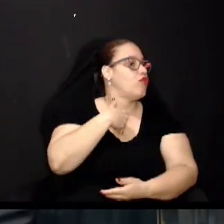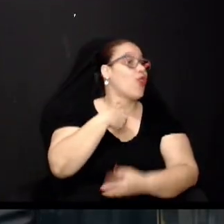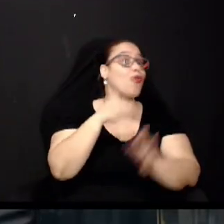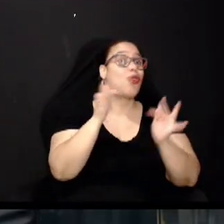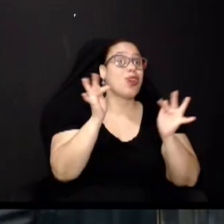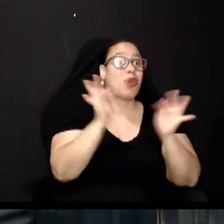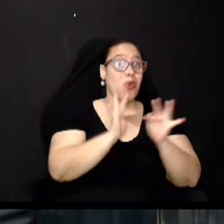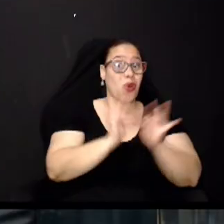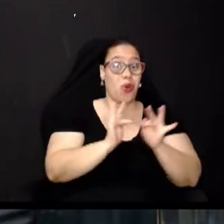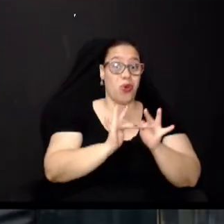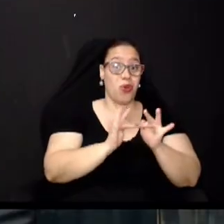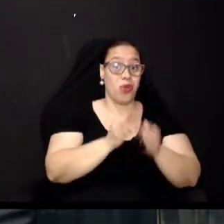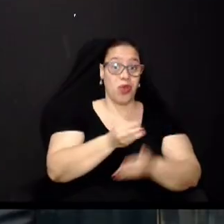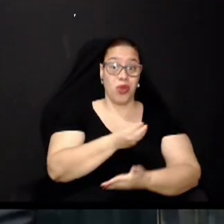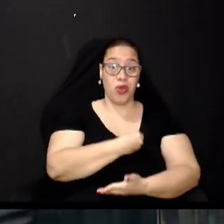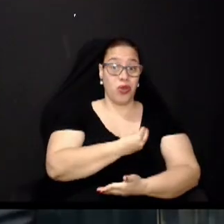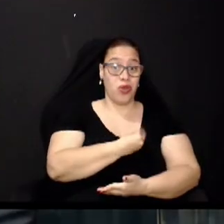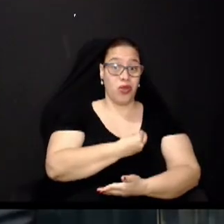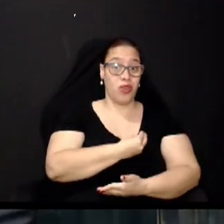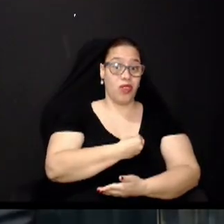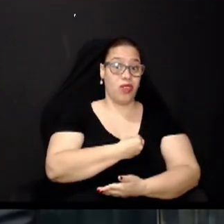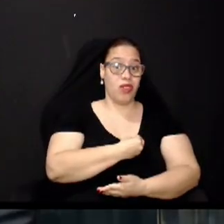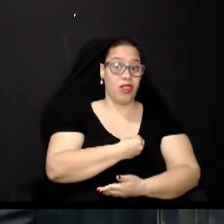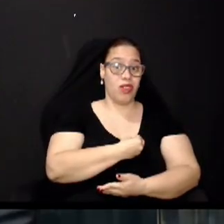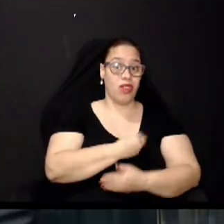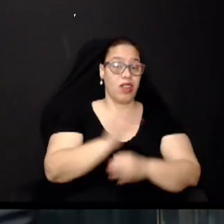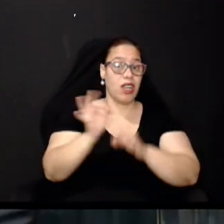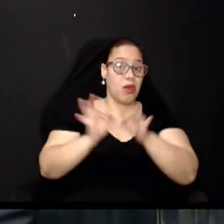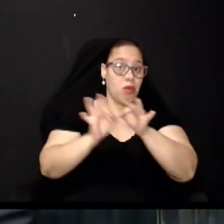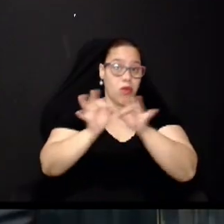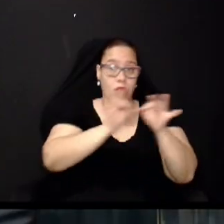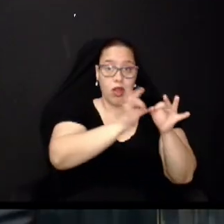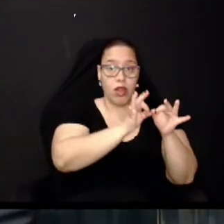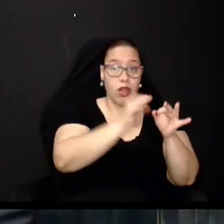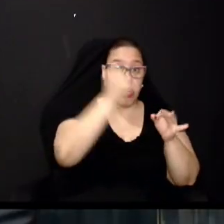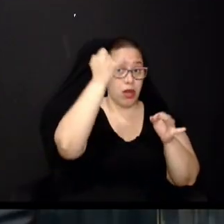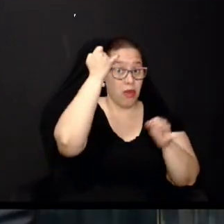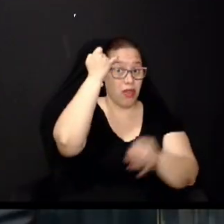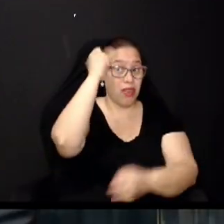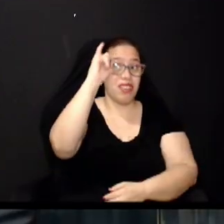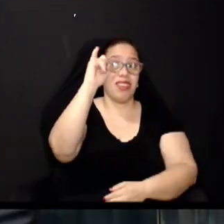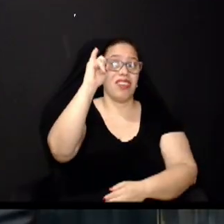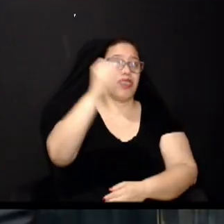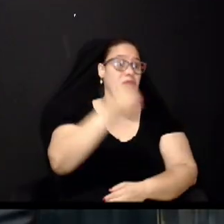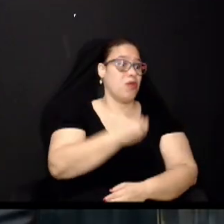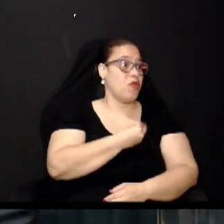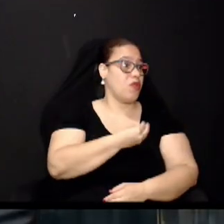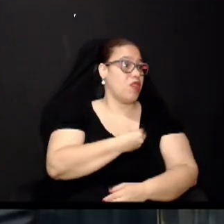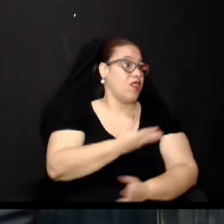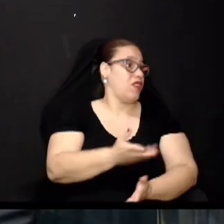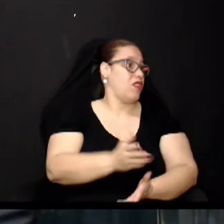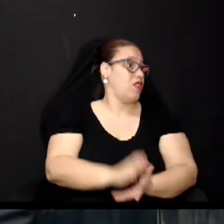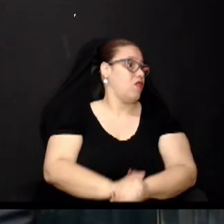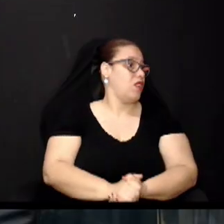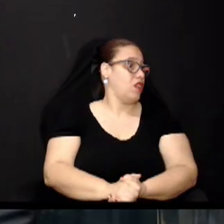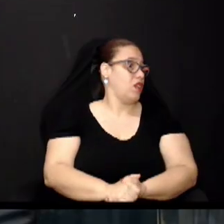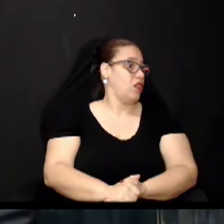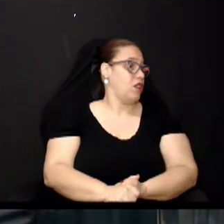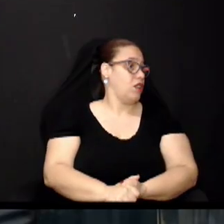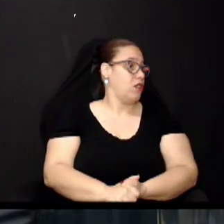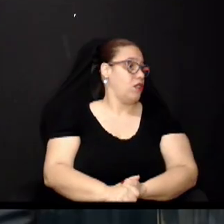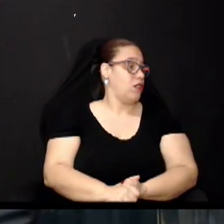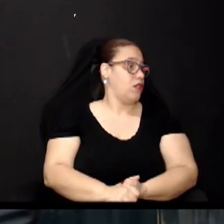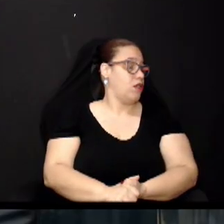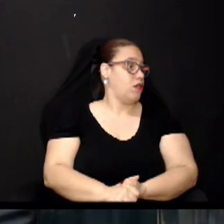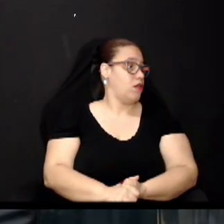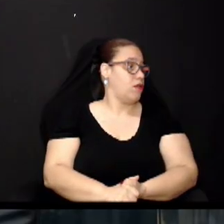estar vivenciando isso que era um plano, que era o meu ideal de vida, que eu vivi para isso, né? Então, a gente